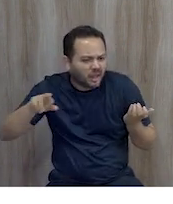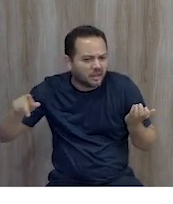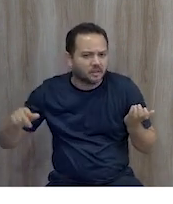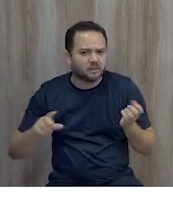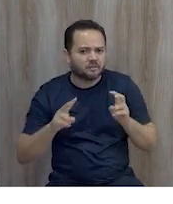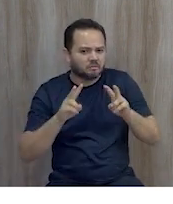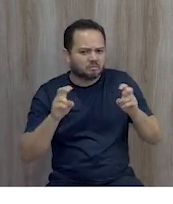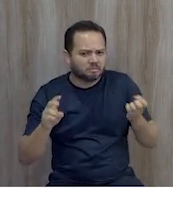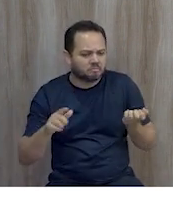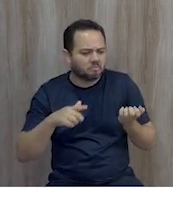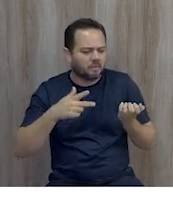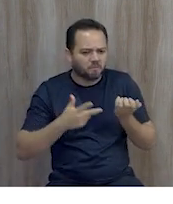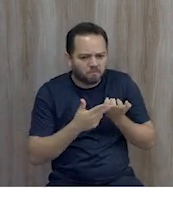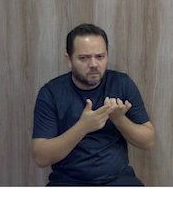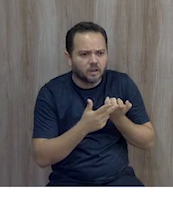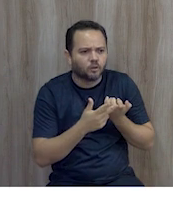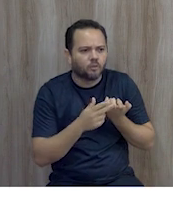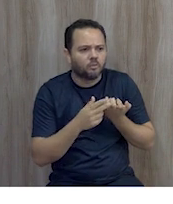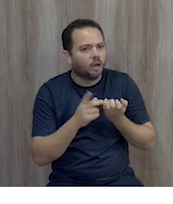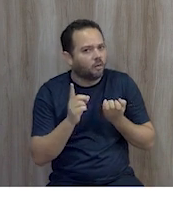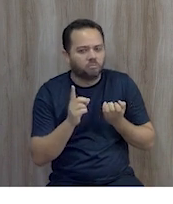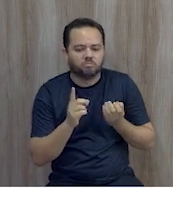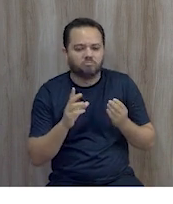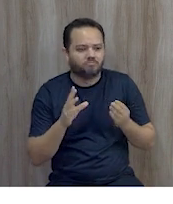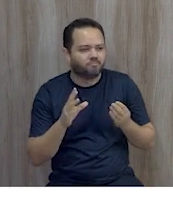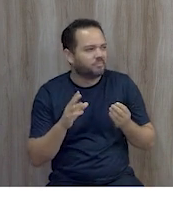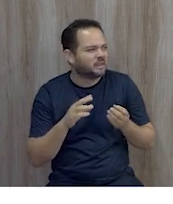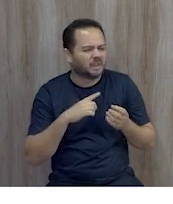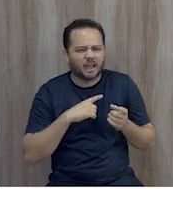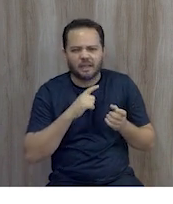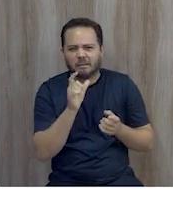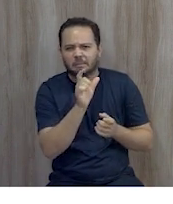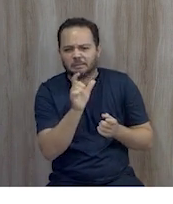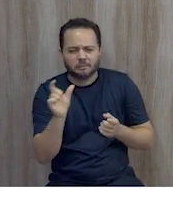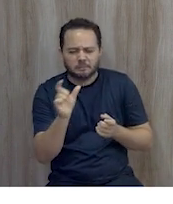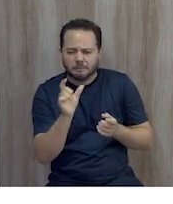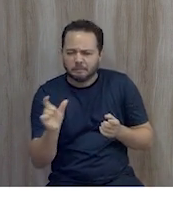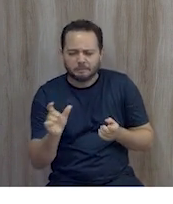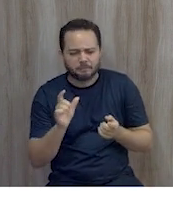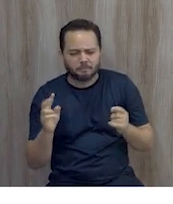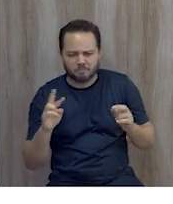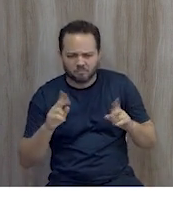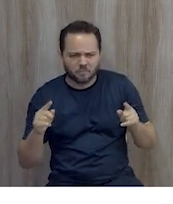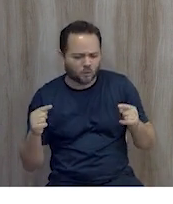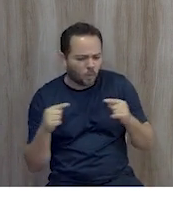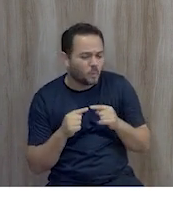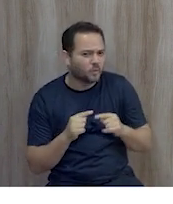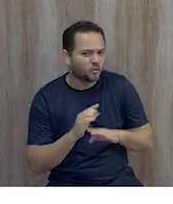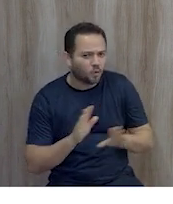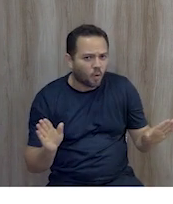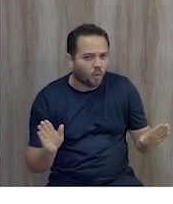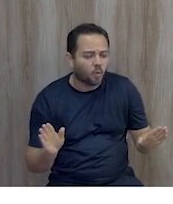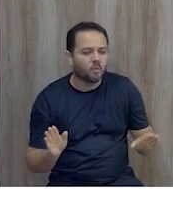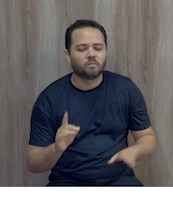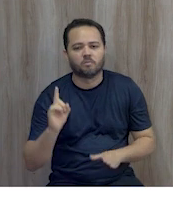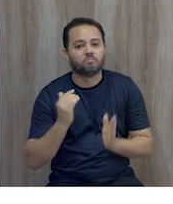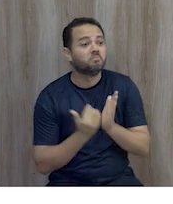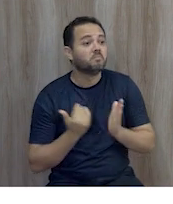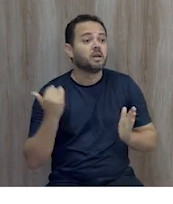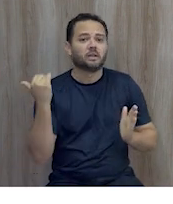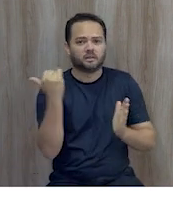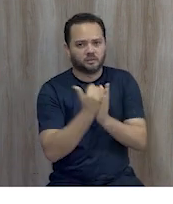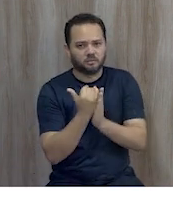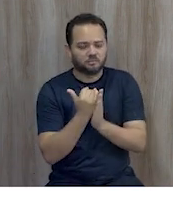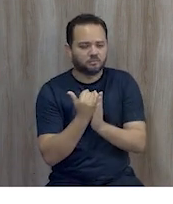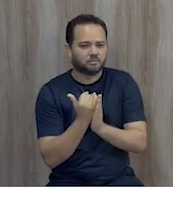osteotomia, restabelecimento do espaço biológico ou hoje tecido de inserção supracristal. Não é só sobre isso.